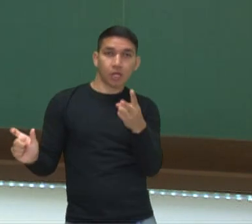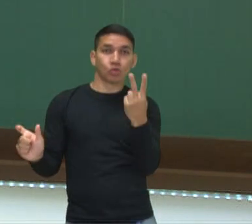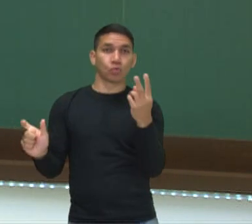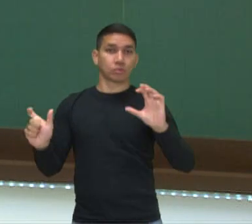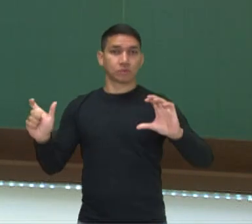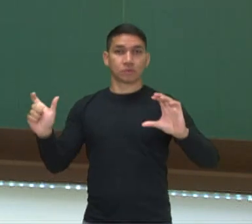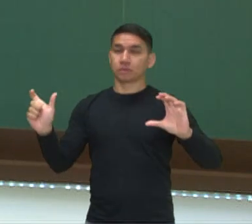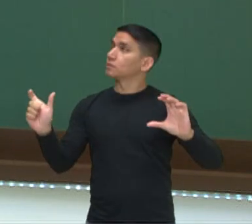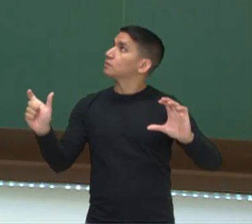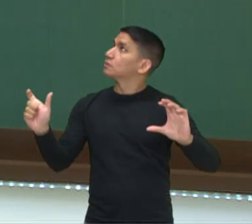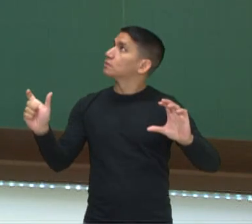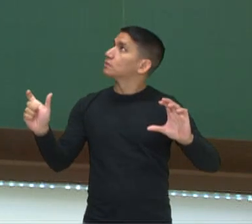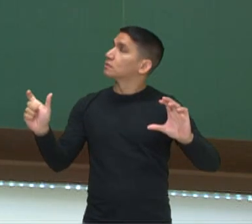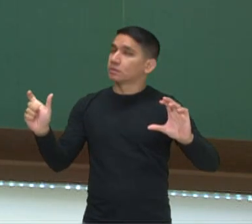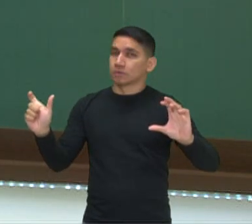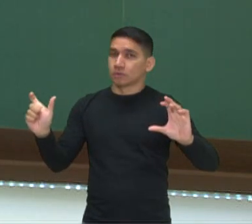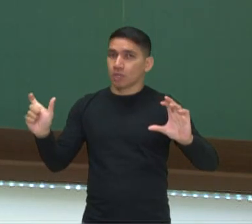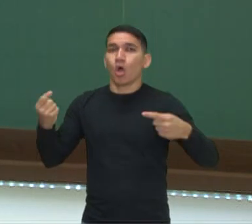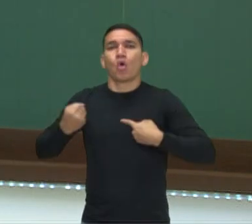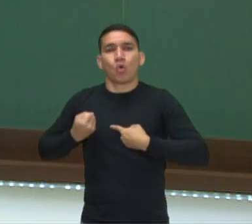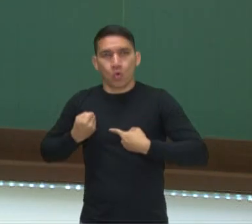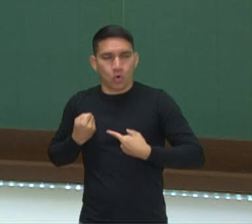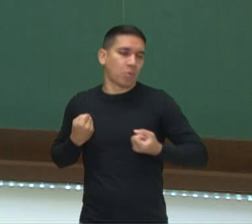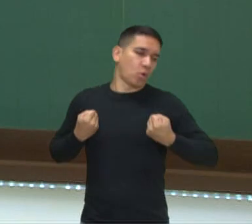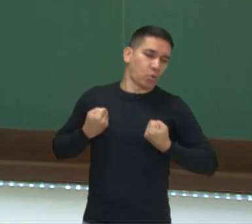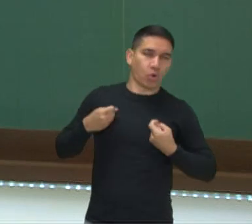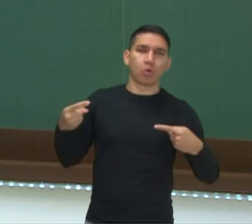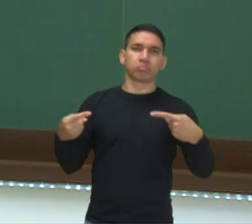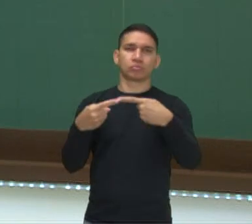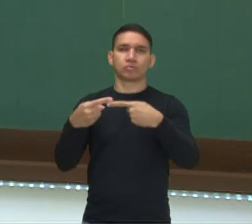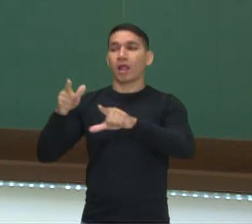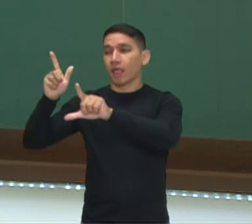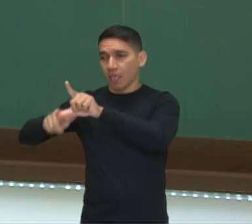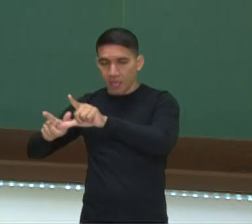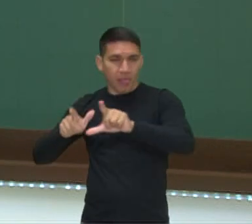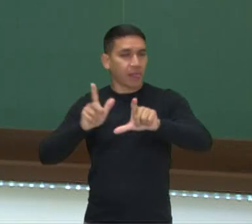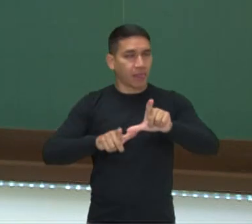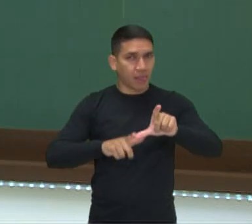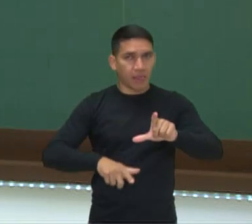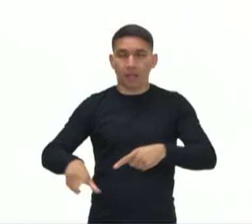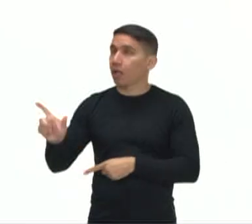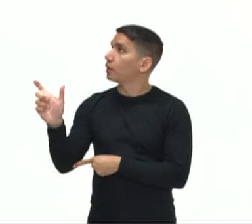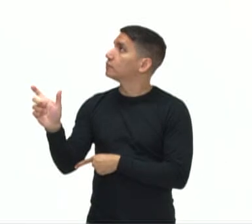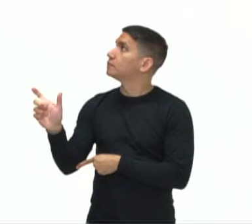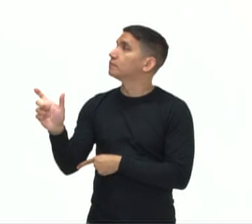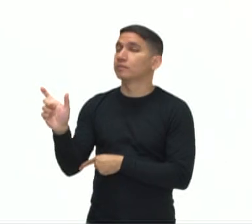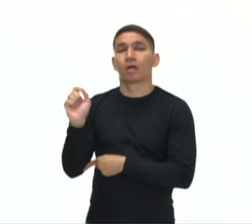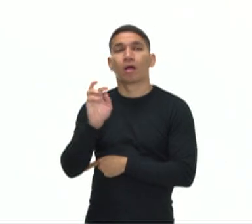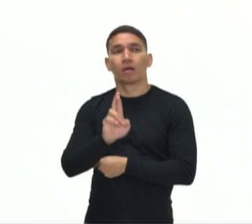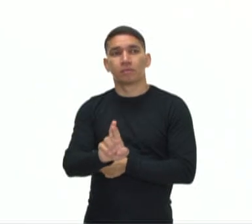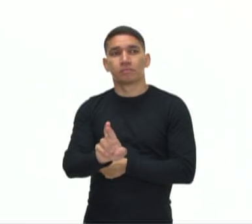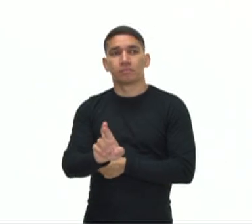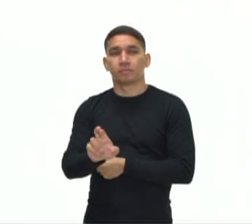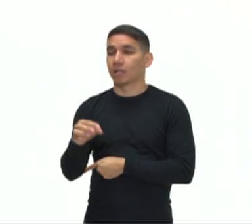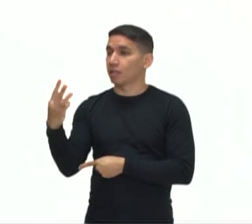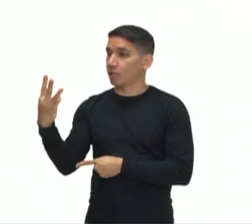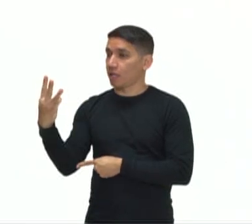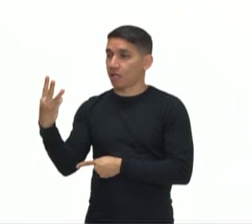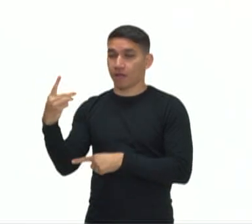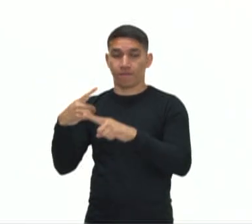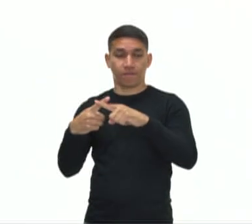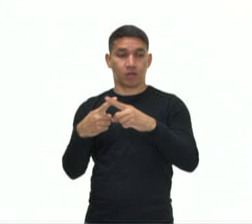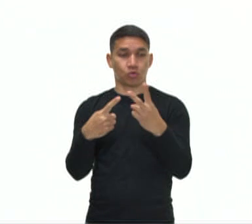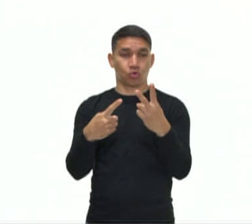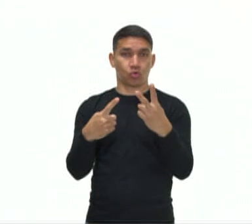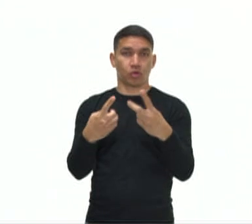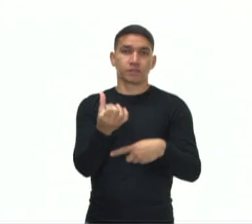2C. Número com número, letra com letra, eu gosto de falar isso. 3 vezes 2C é 3 vezes 2, 6.